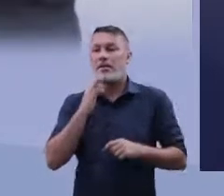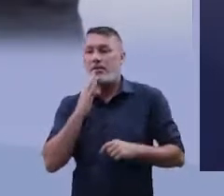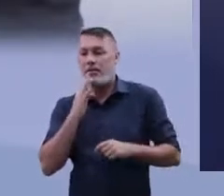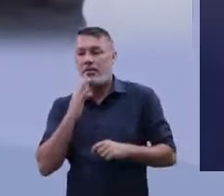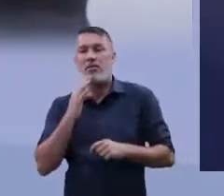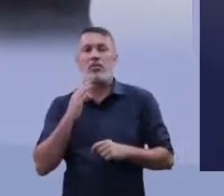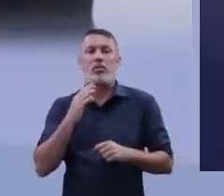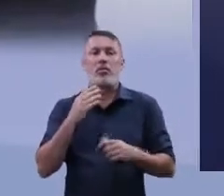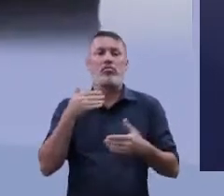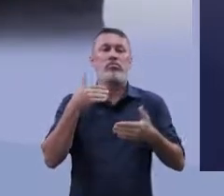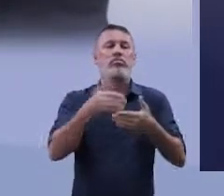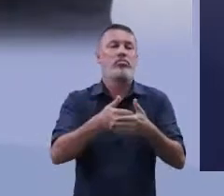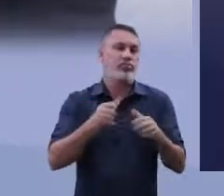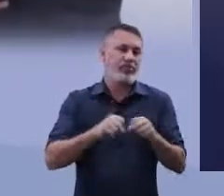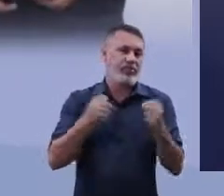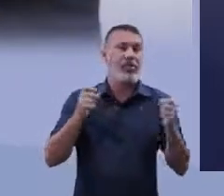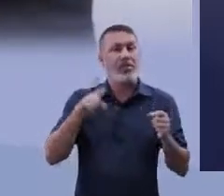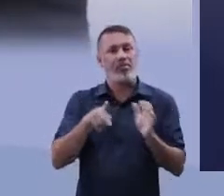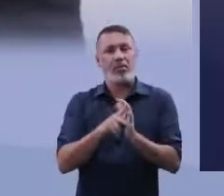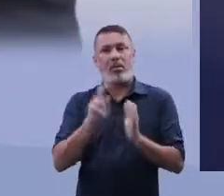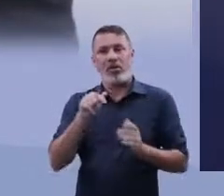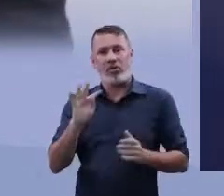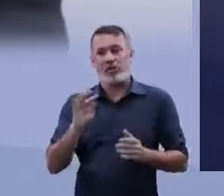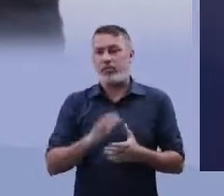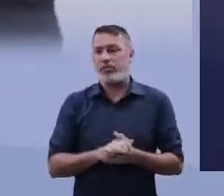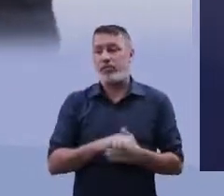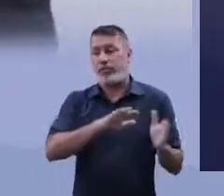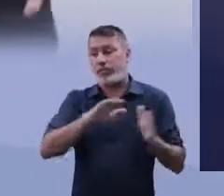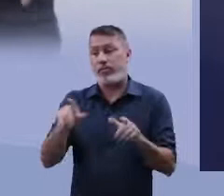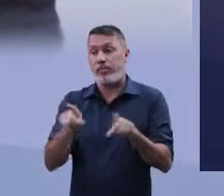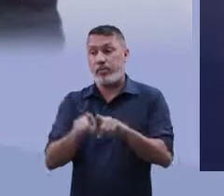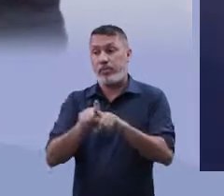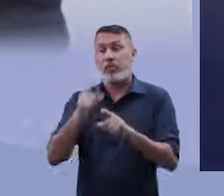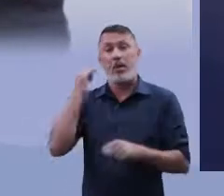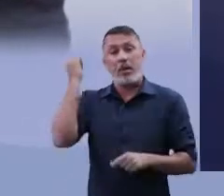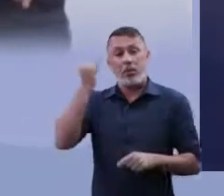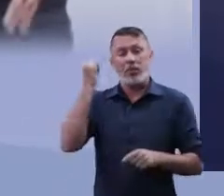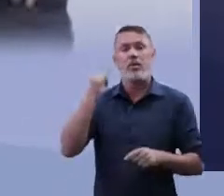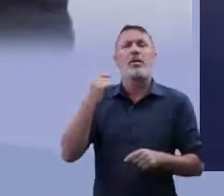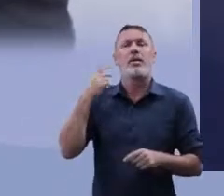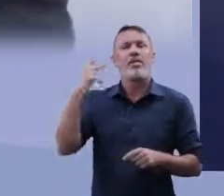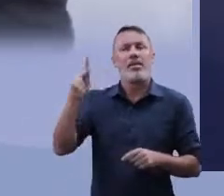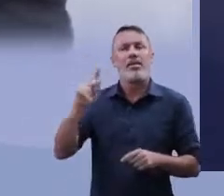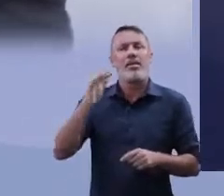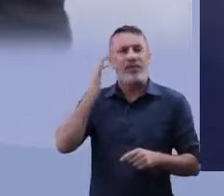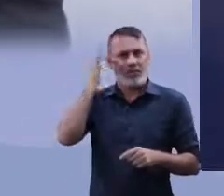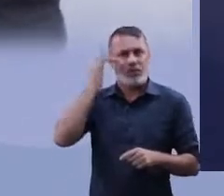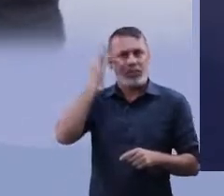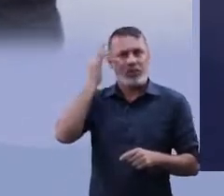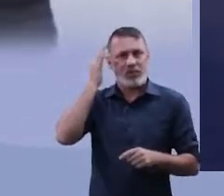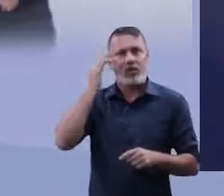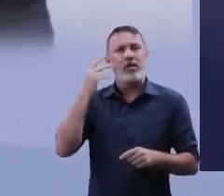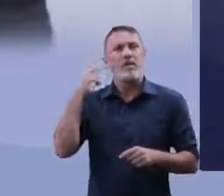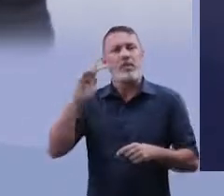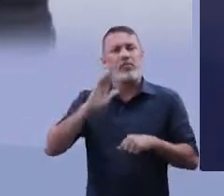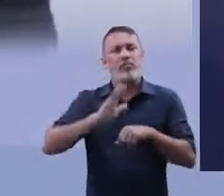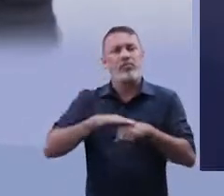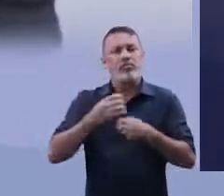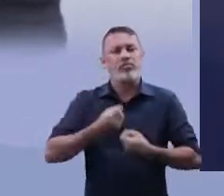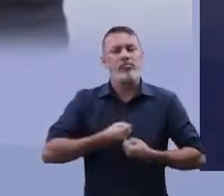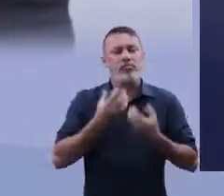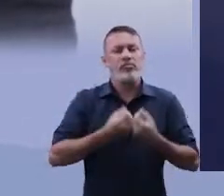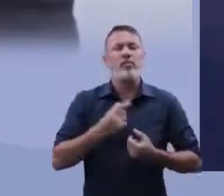o idealismo transcendental kantiano. Bom, é importante, então, agora a gente conhecer as principais obras